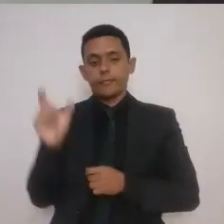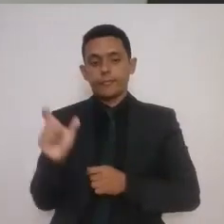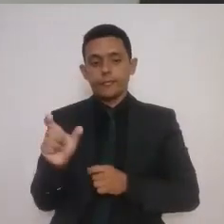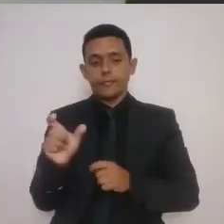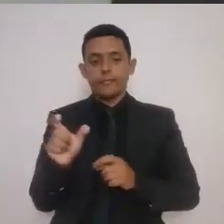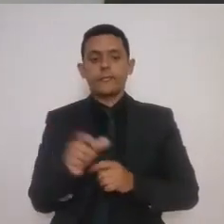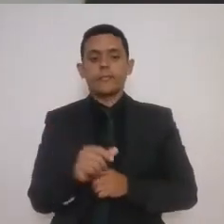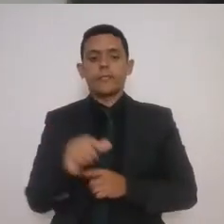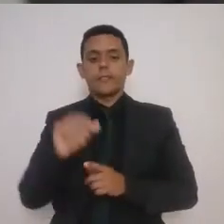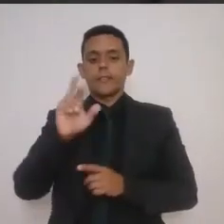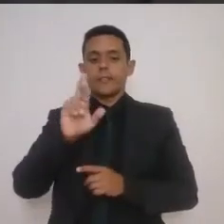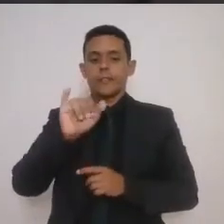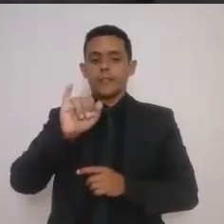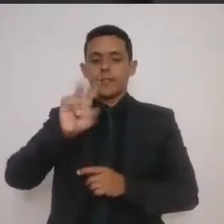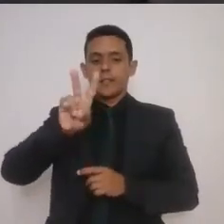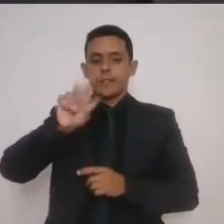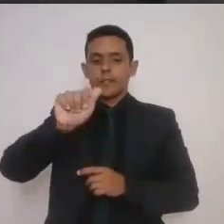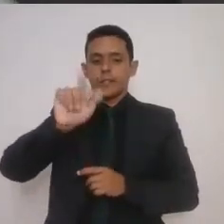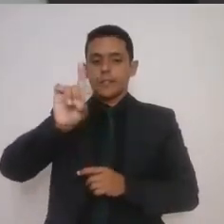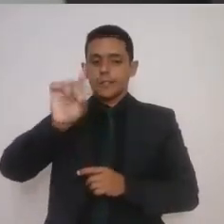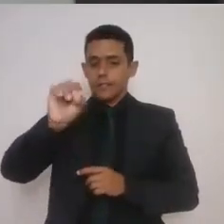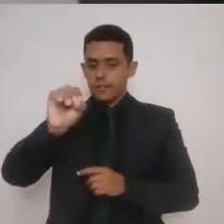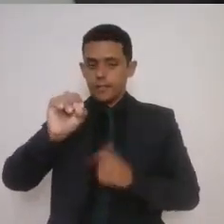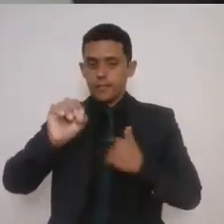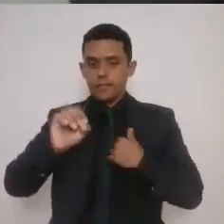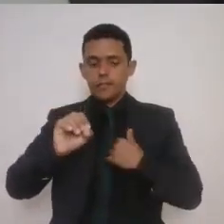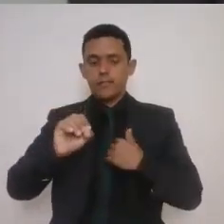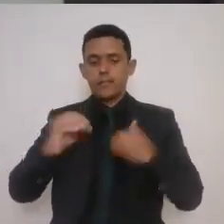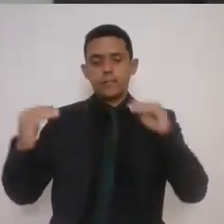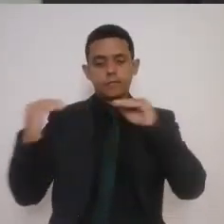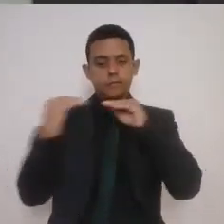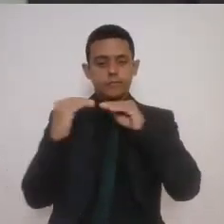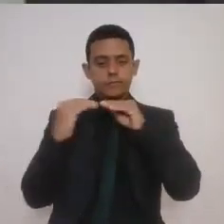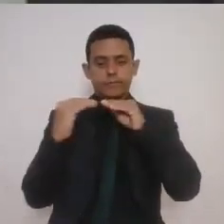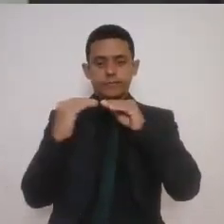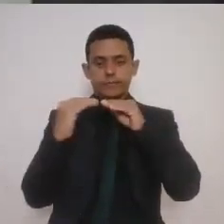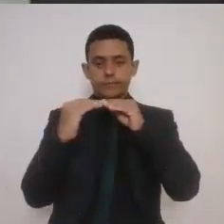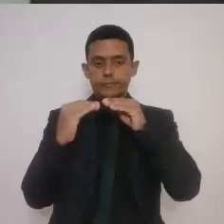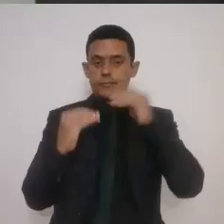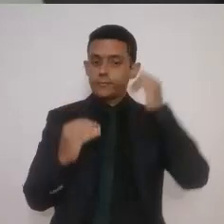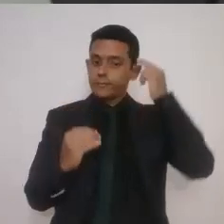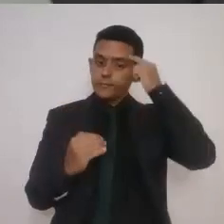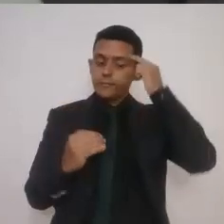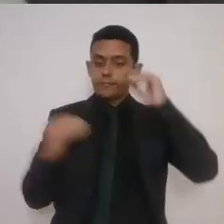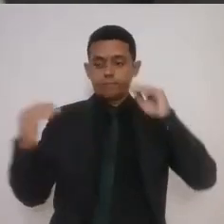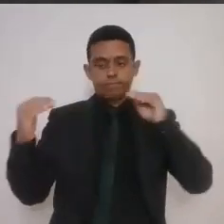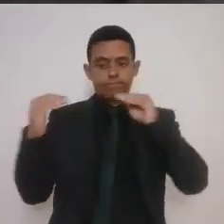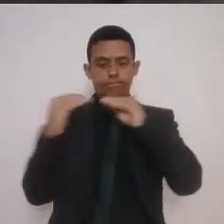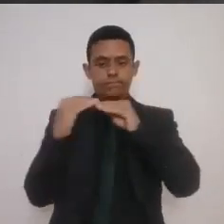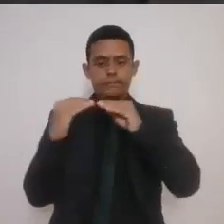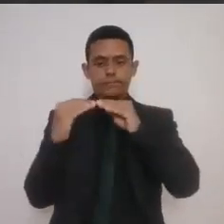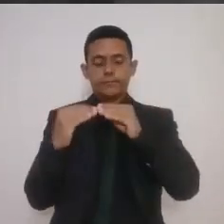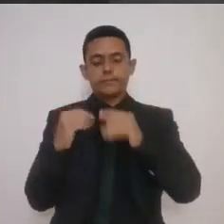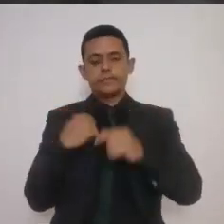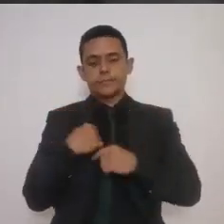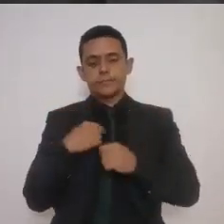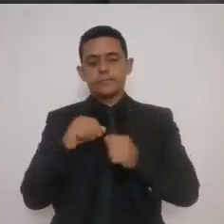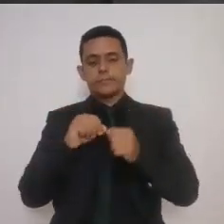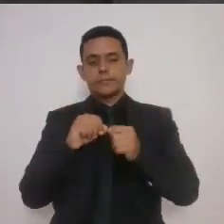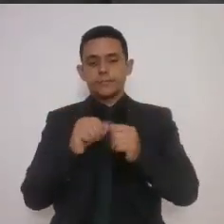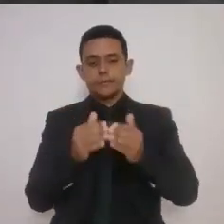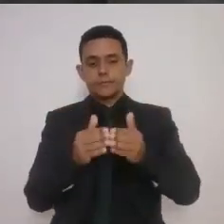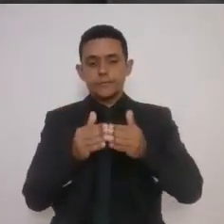adotando o mesmo entendimento. E por isso que vou pedir todas as